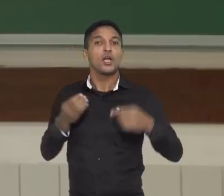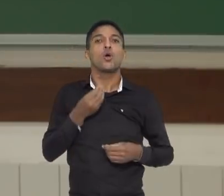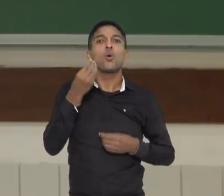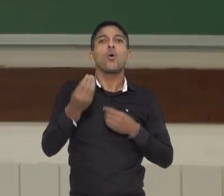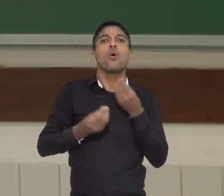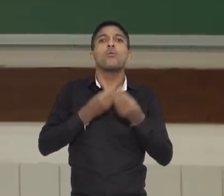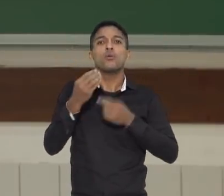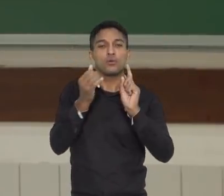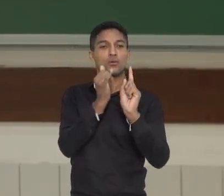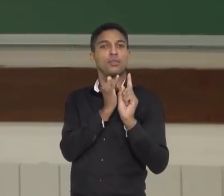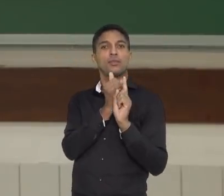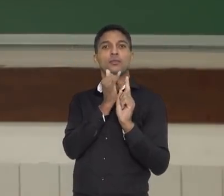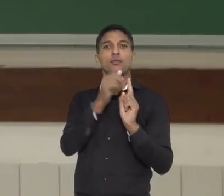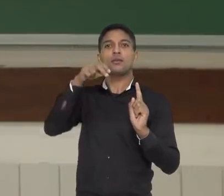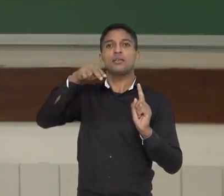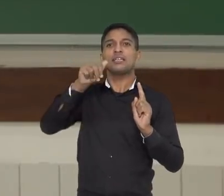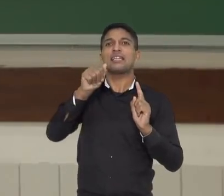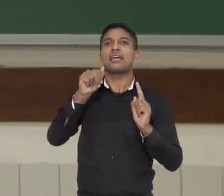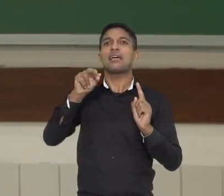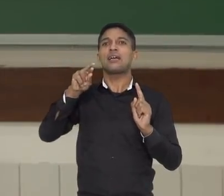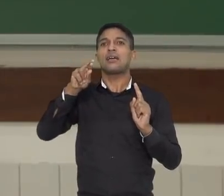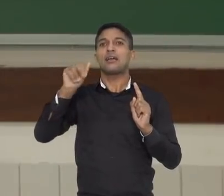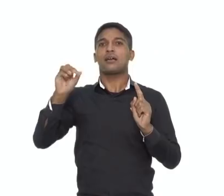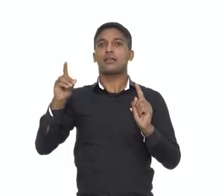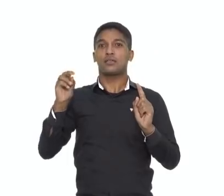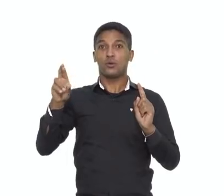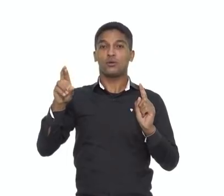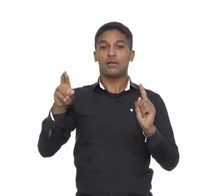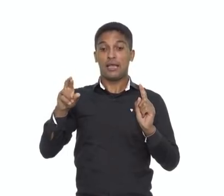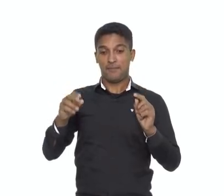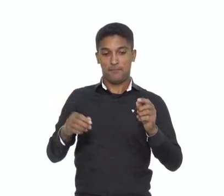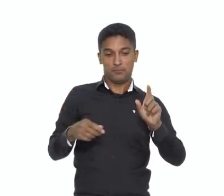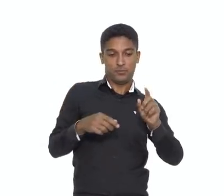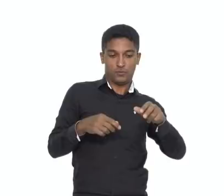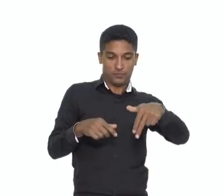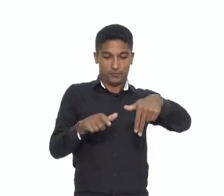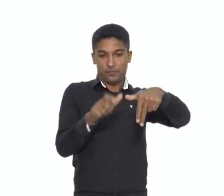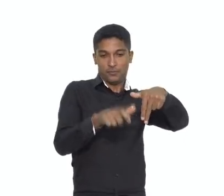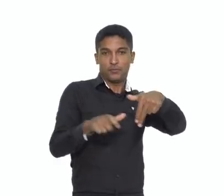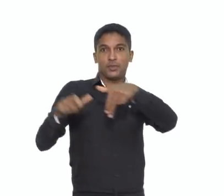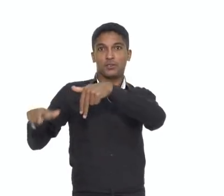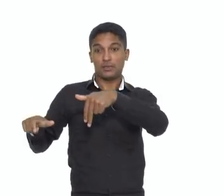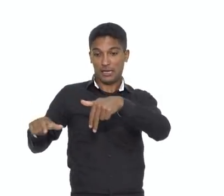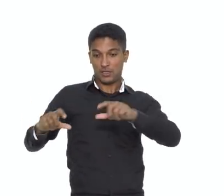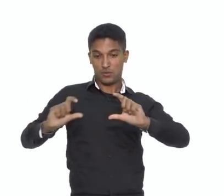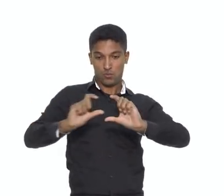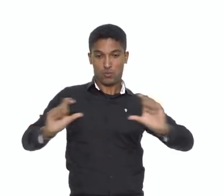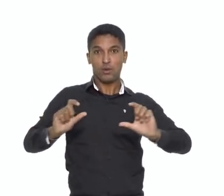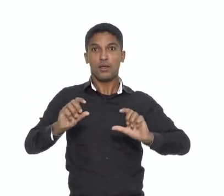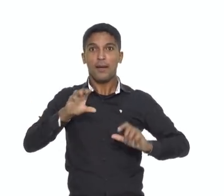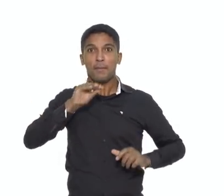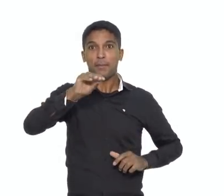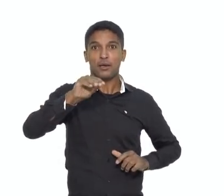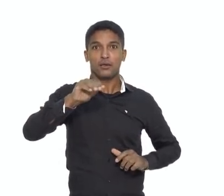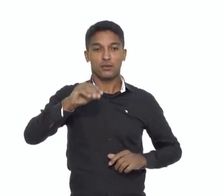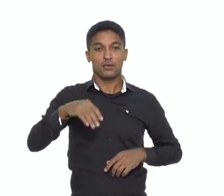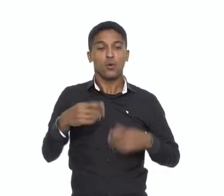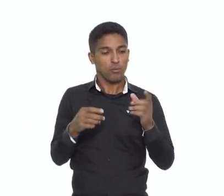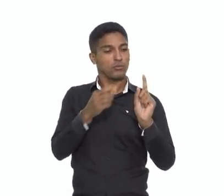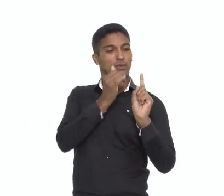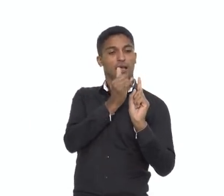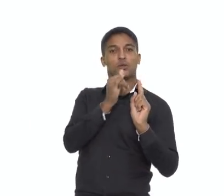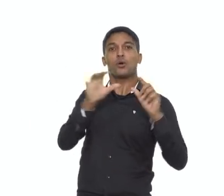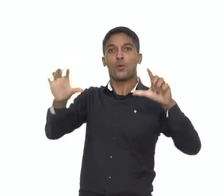fez para reproduzir a fala das personagens? O que é preciso fazer? Perguntou o